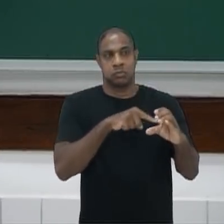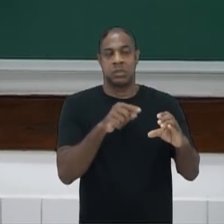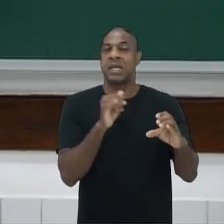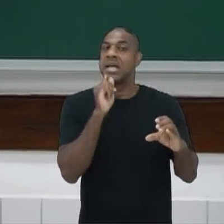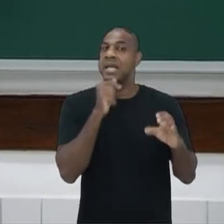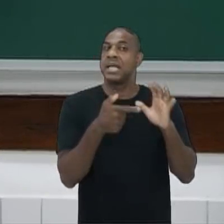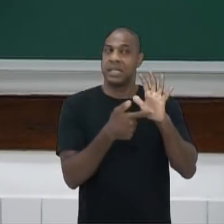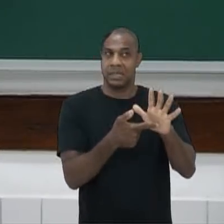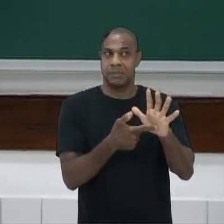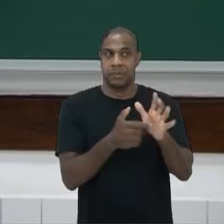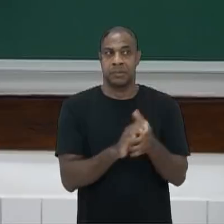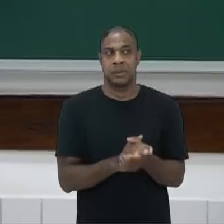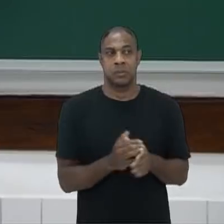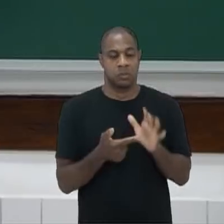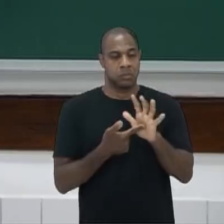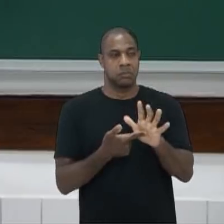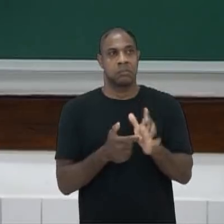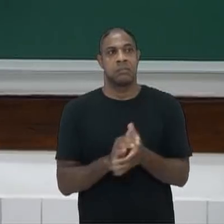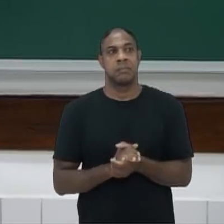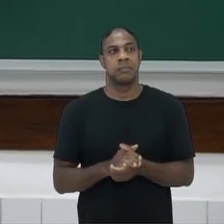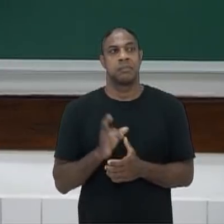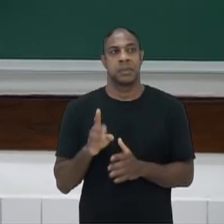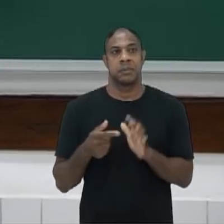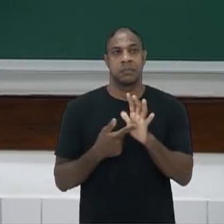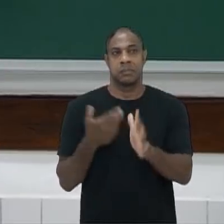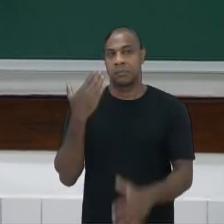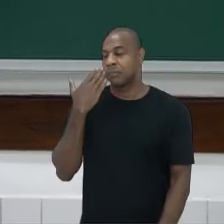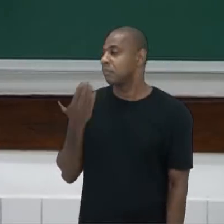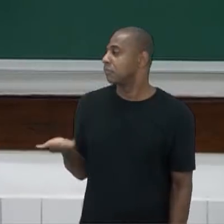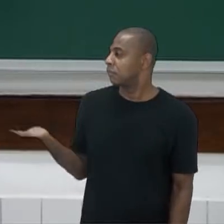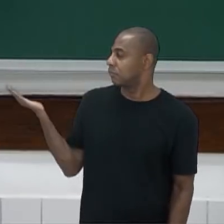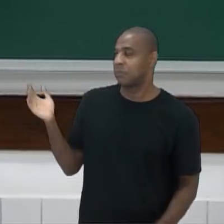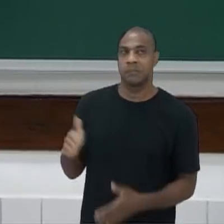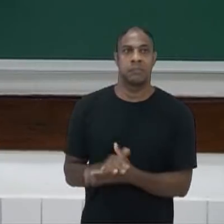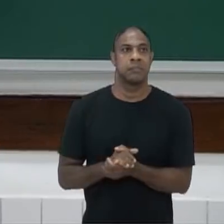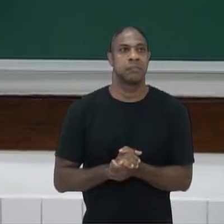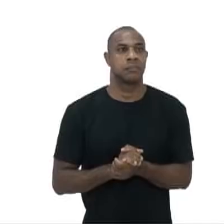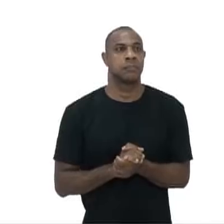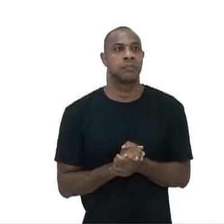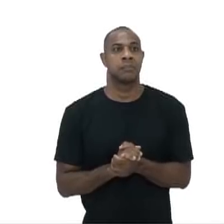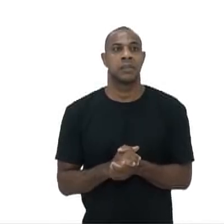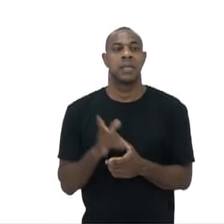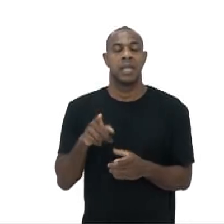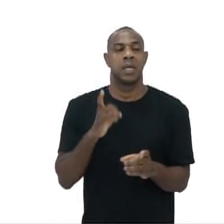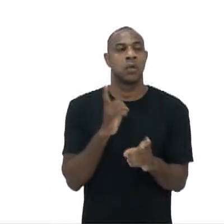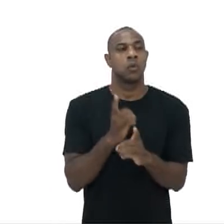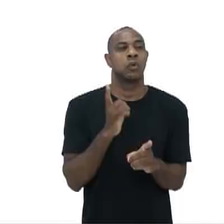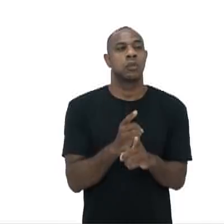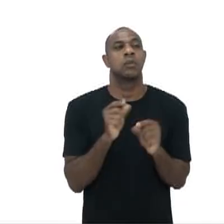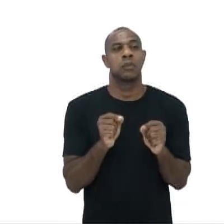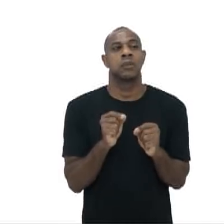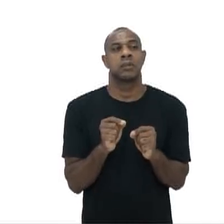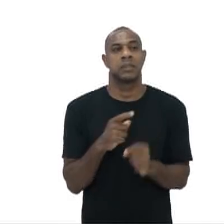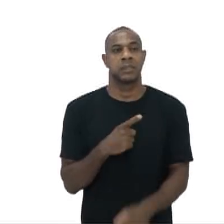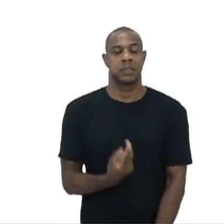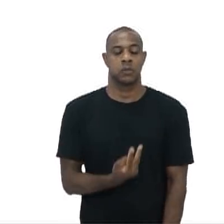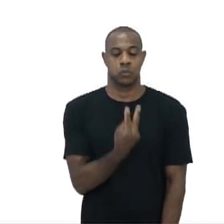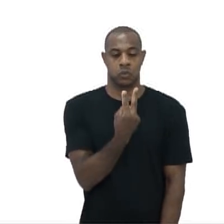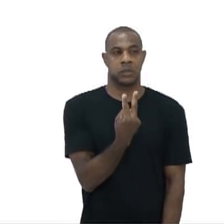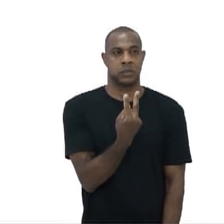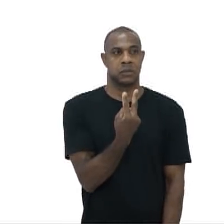de divisão, ela não aparece, mas eu trago na tela para vocês. Os centríolos são encontrados sempre em